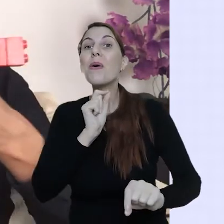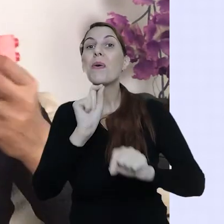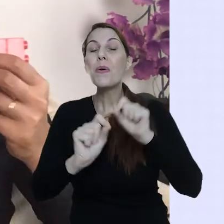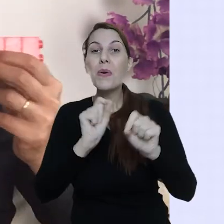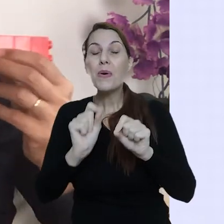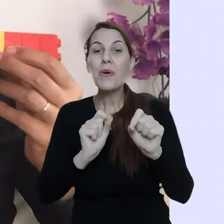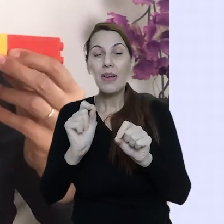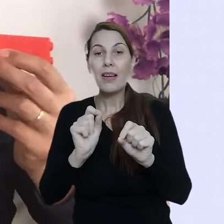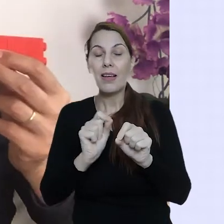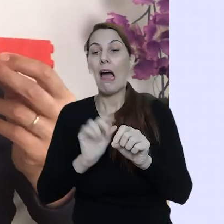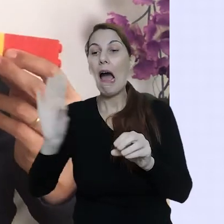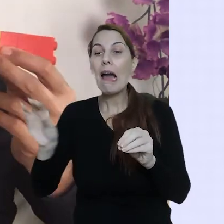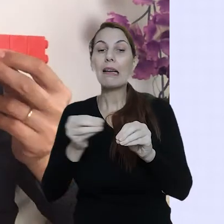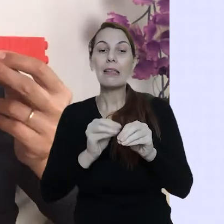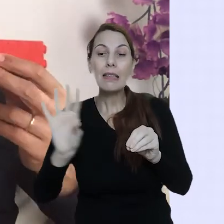essa parte